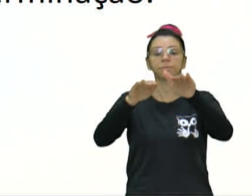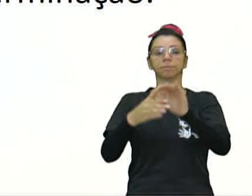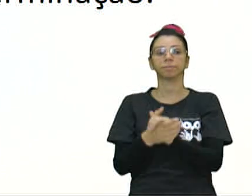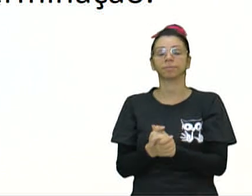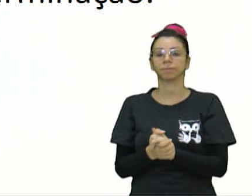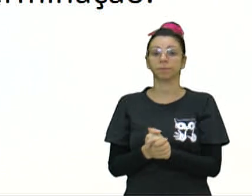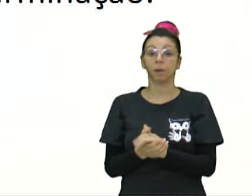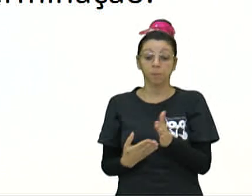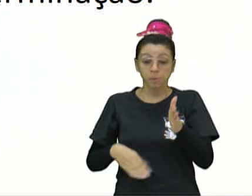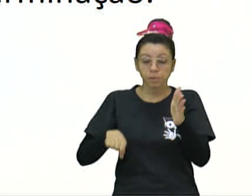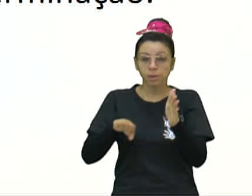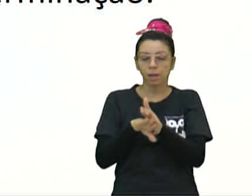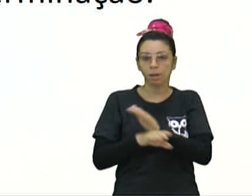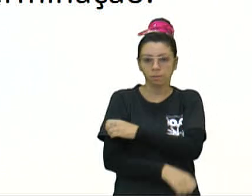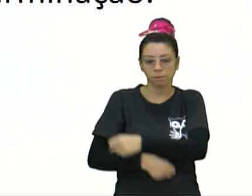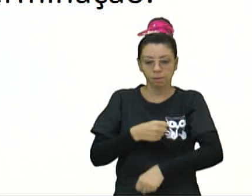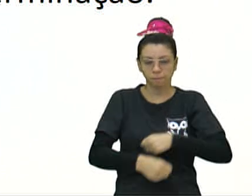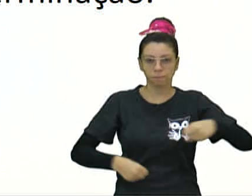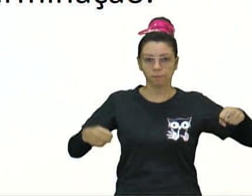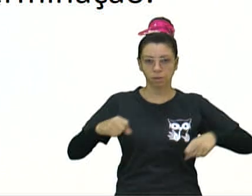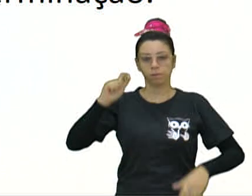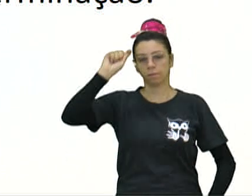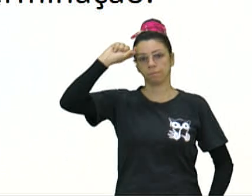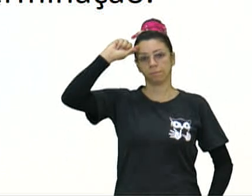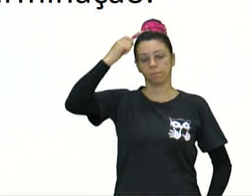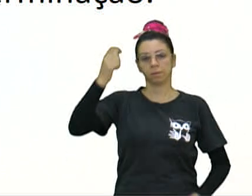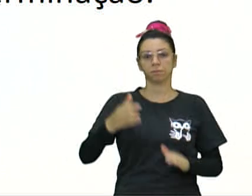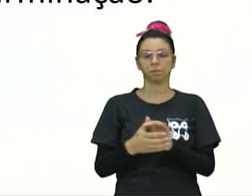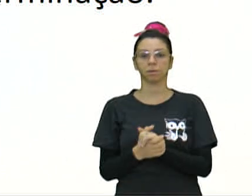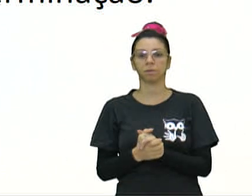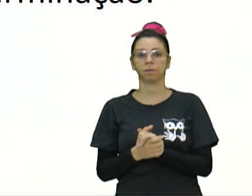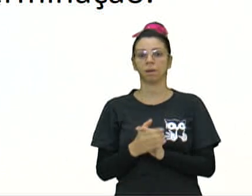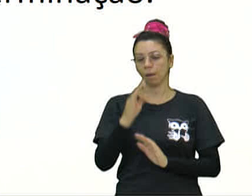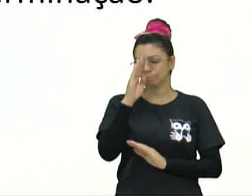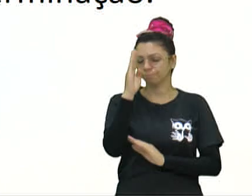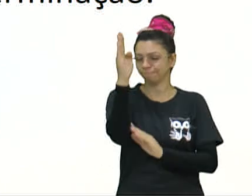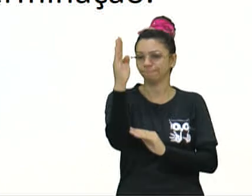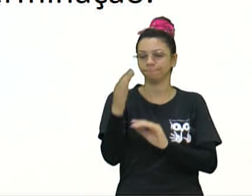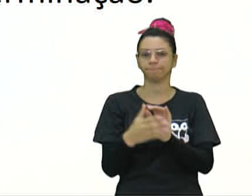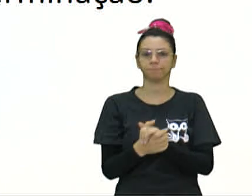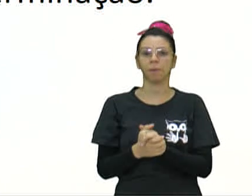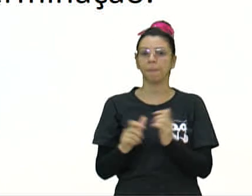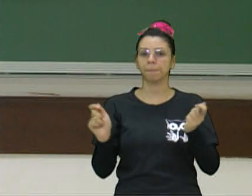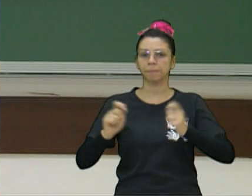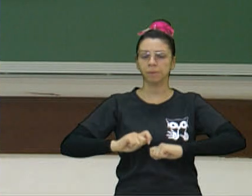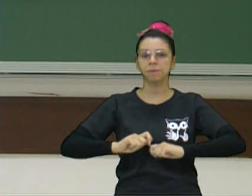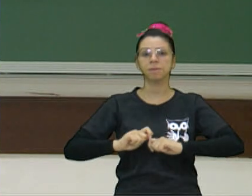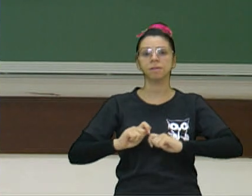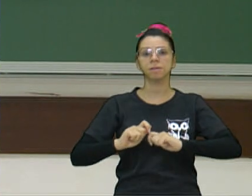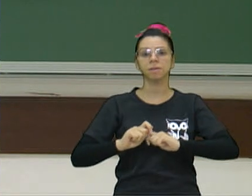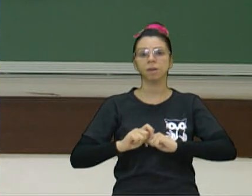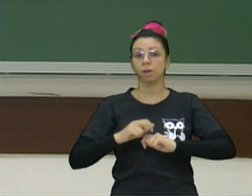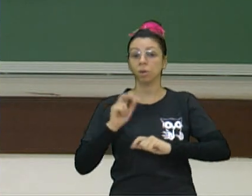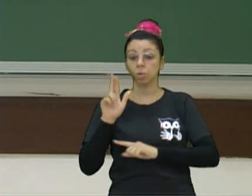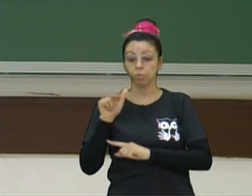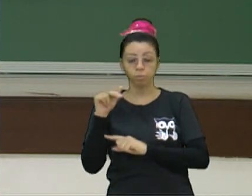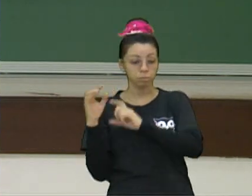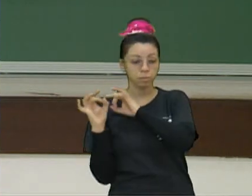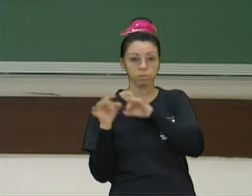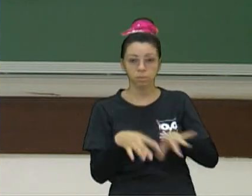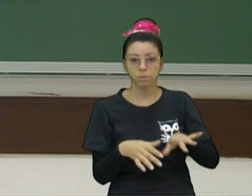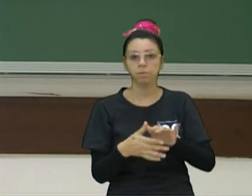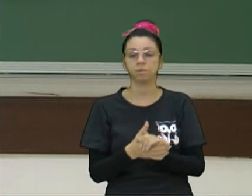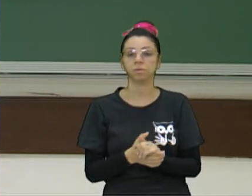faixa preta é uma grande meta, certamente irá exigir uma boa dose de perseverança e determinação. Então, como nós já vimos nas modalidades